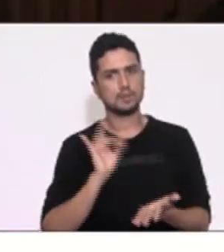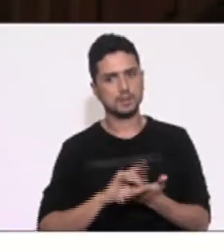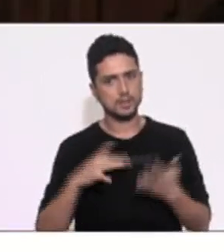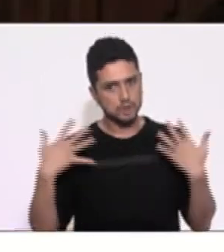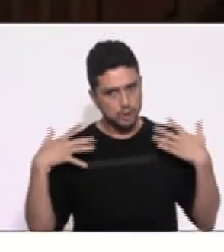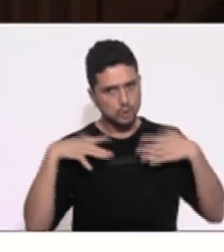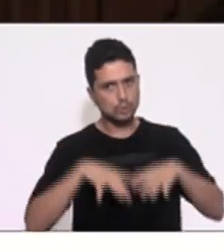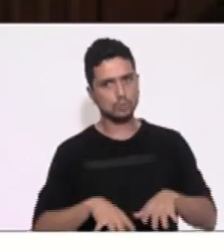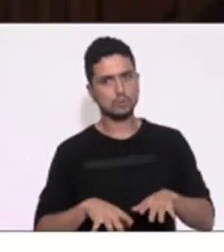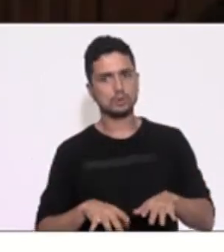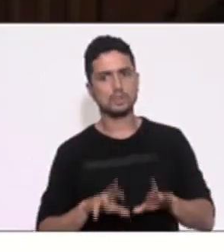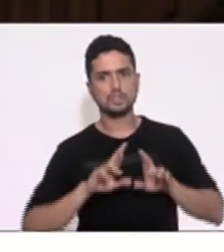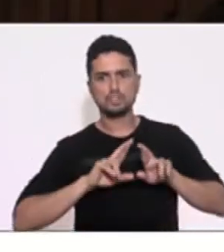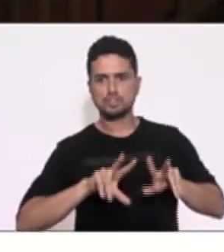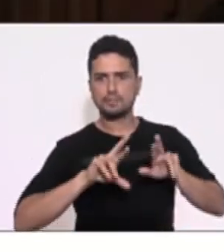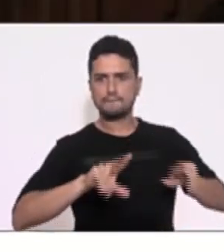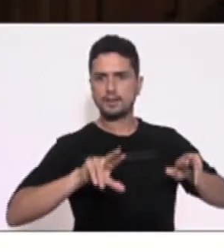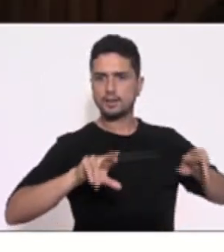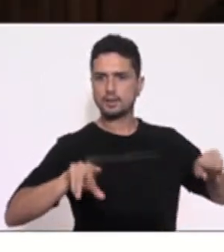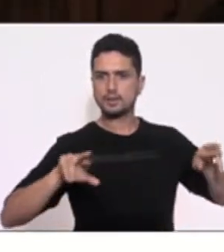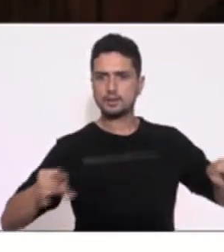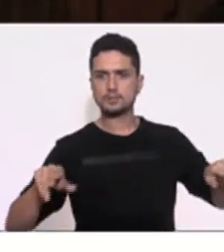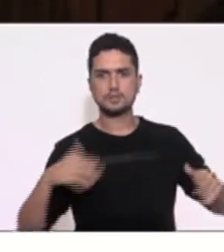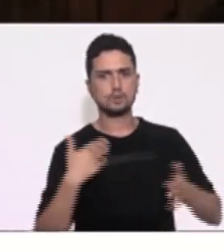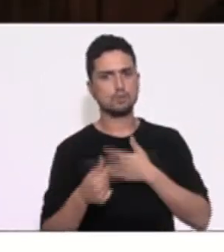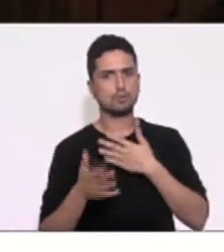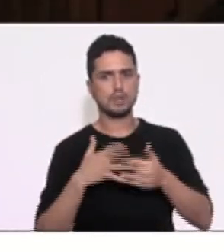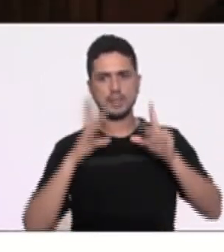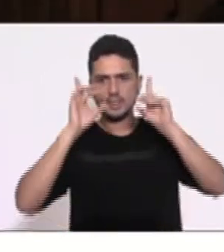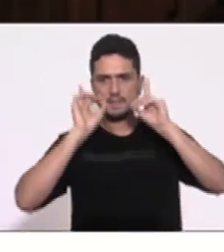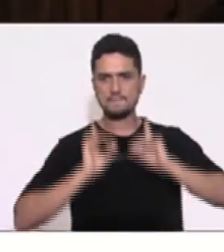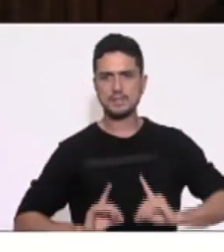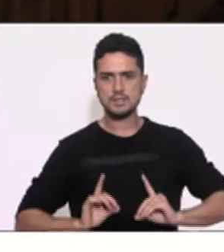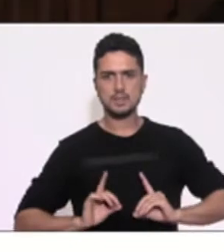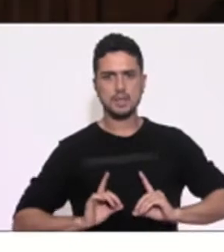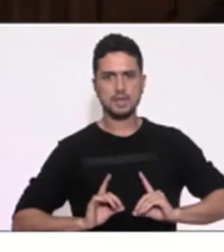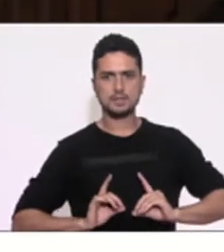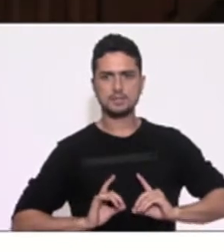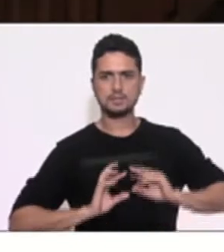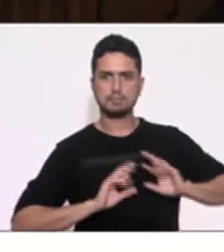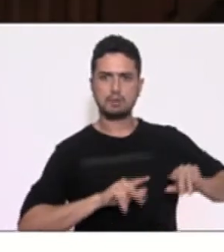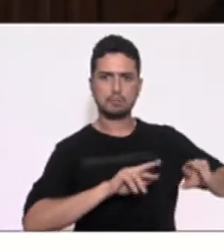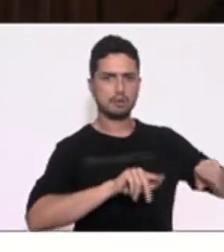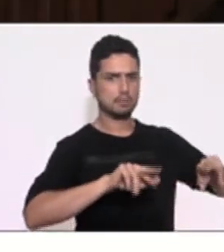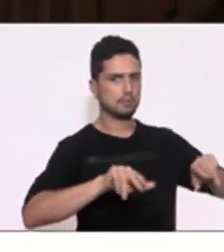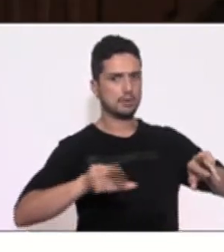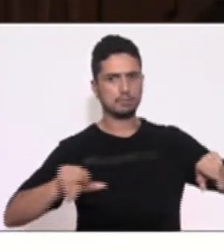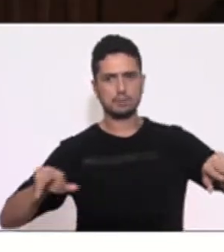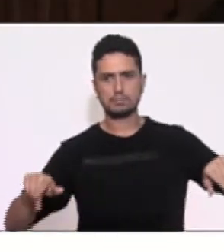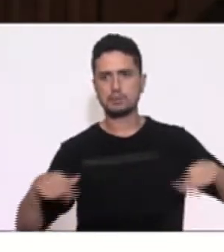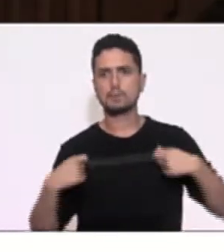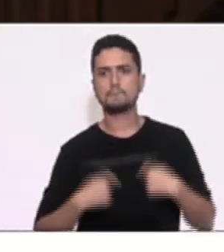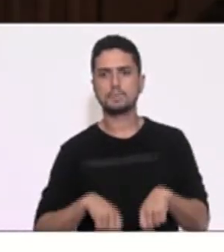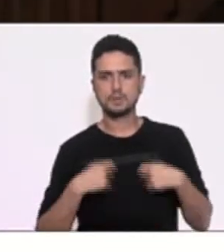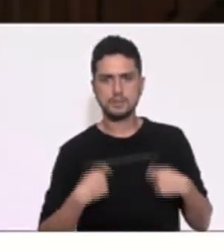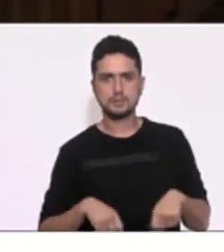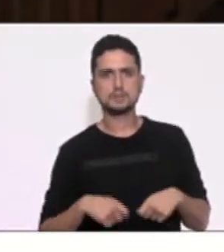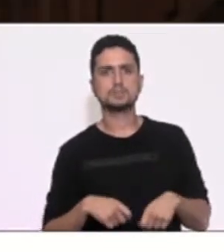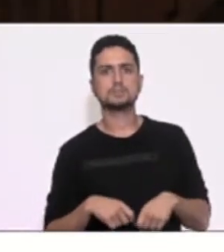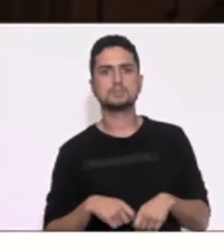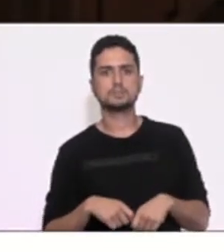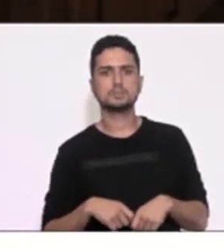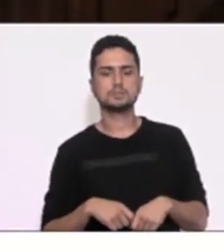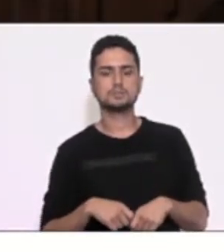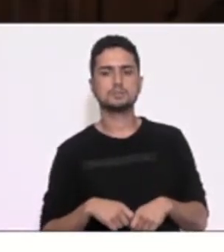suas diferenças, qualquer que seja a modalidade da deficiência que apresente, qualquer que seja